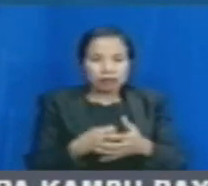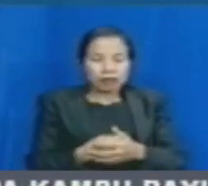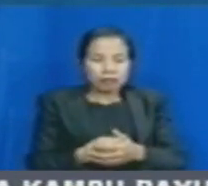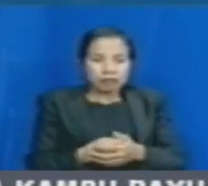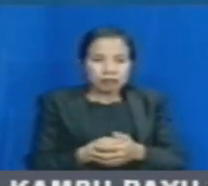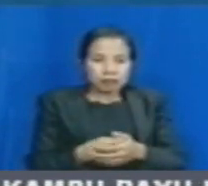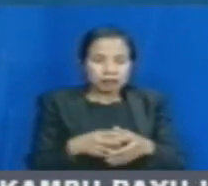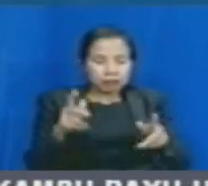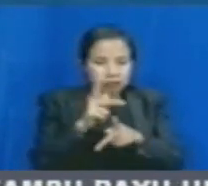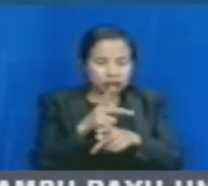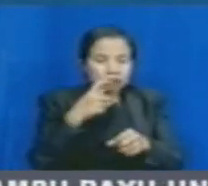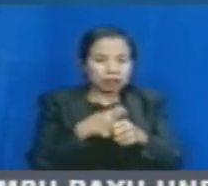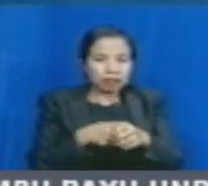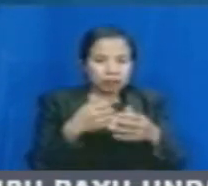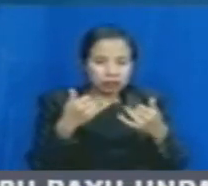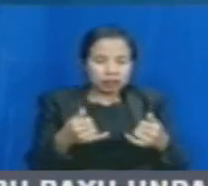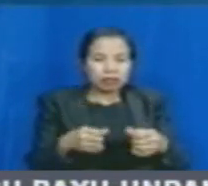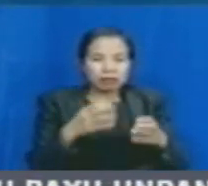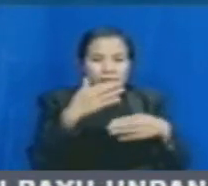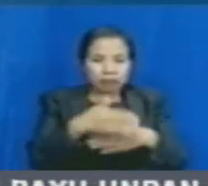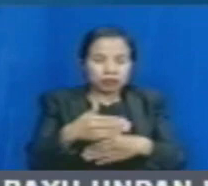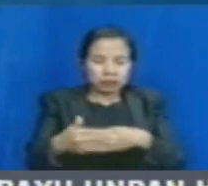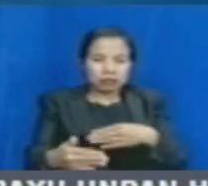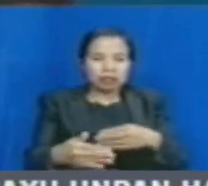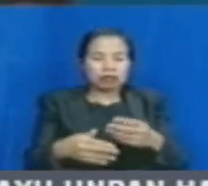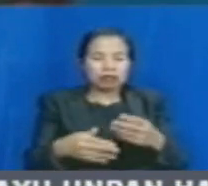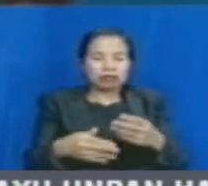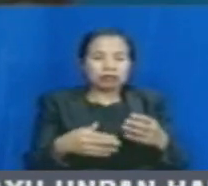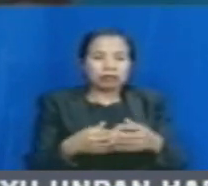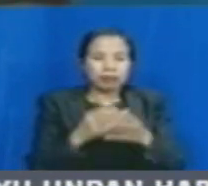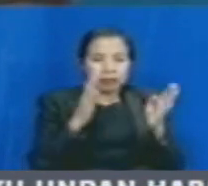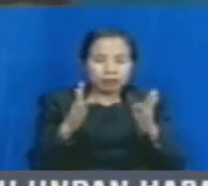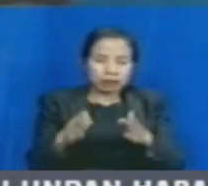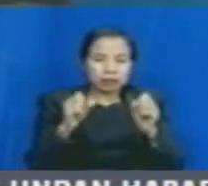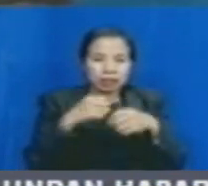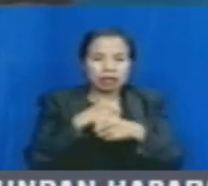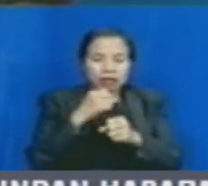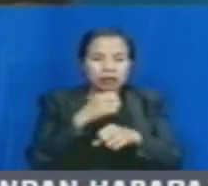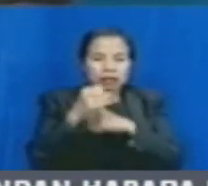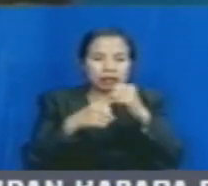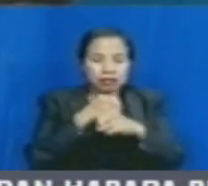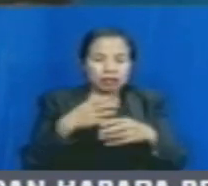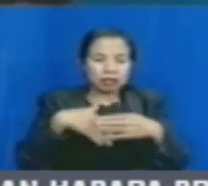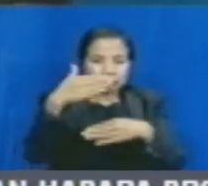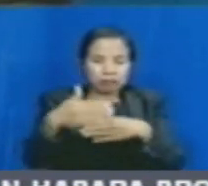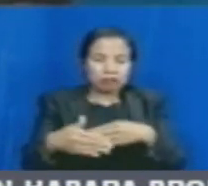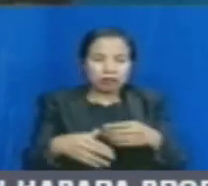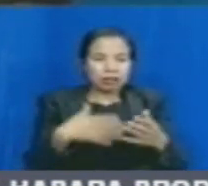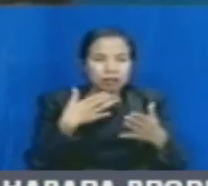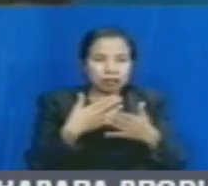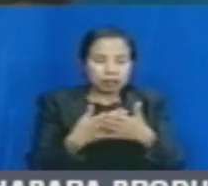asegura momentum ida ne atu bele itani proceso adesão ne bele a realiza iha tina oi em termos de vantagens será maka ita